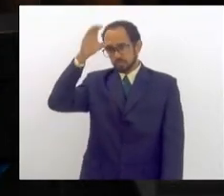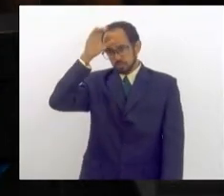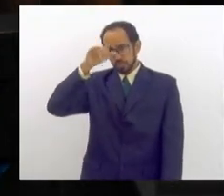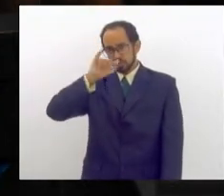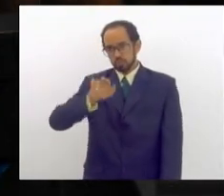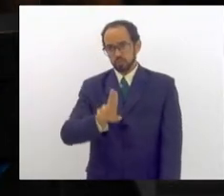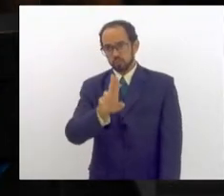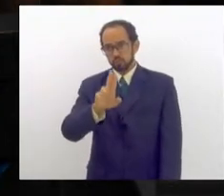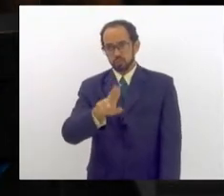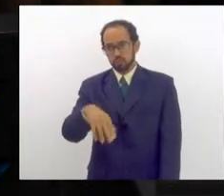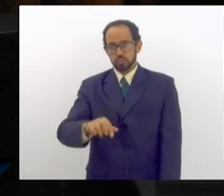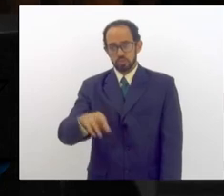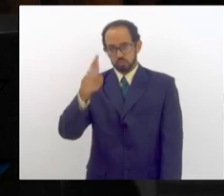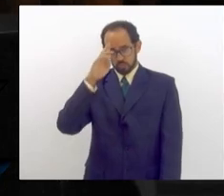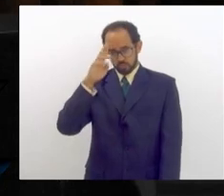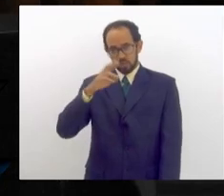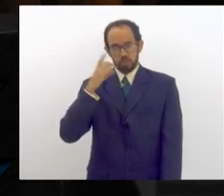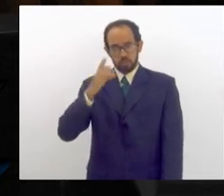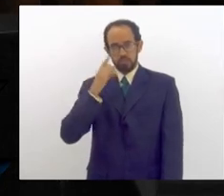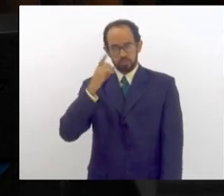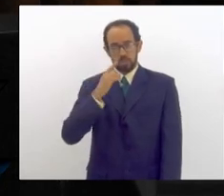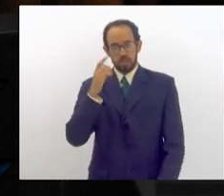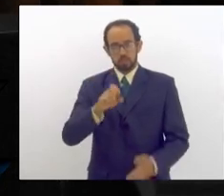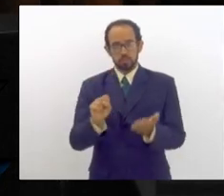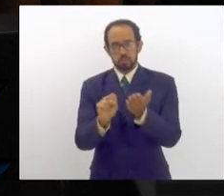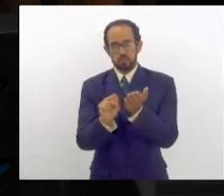senhora Deputado Samuel Malafaia